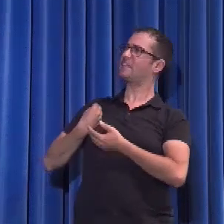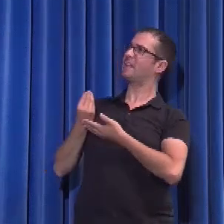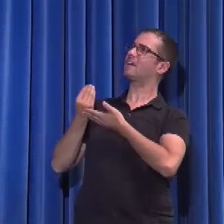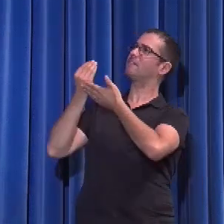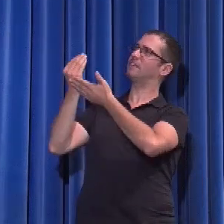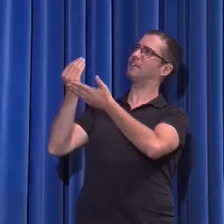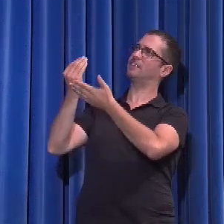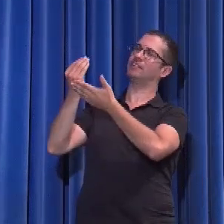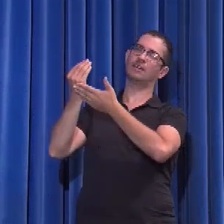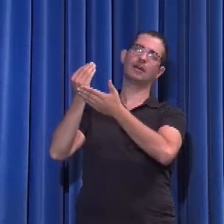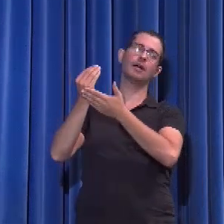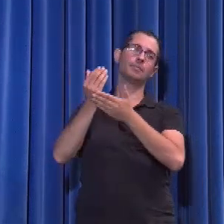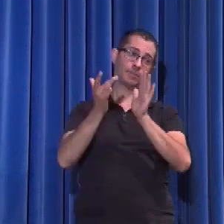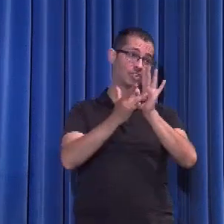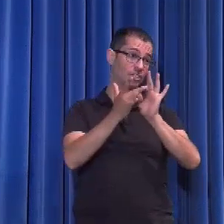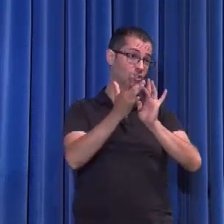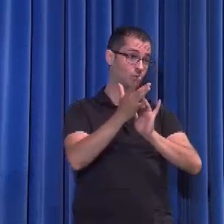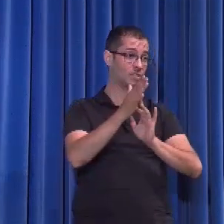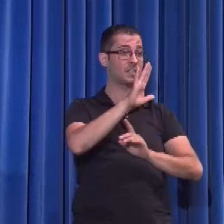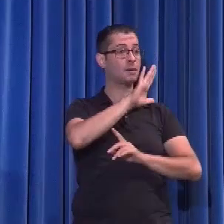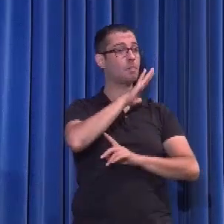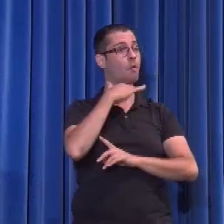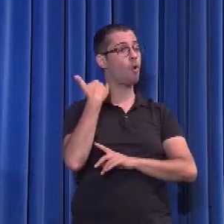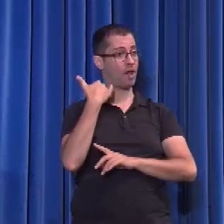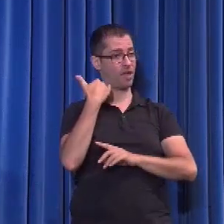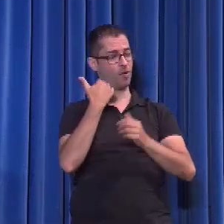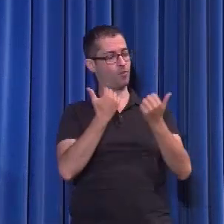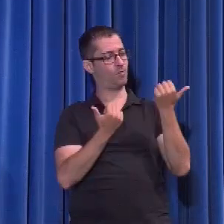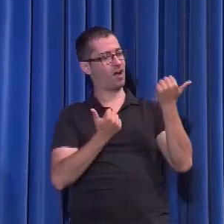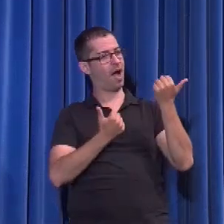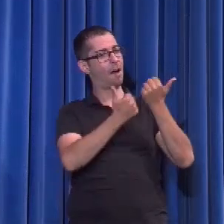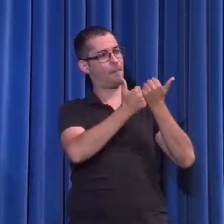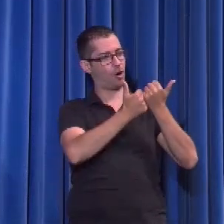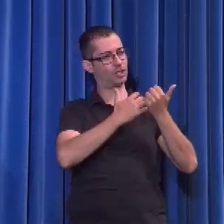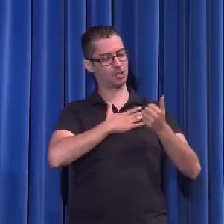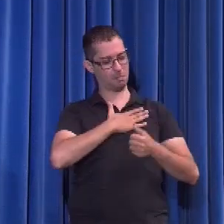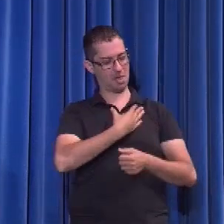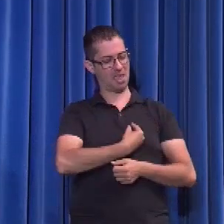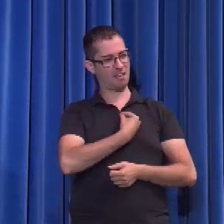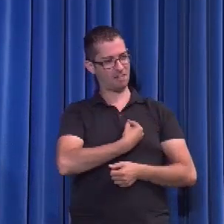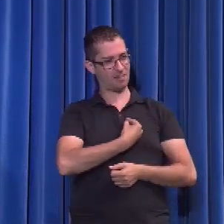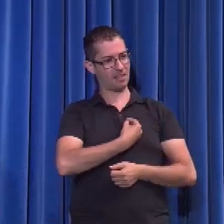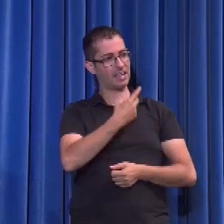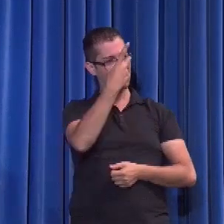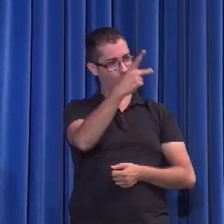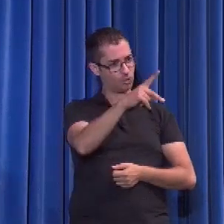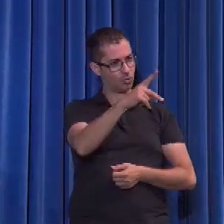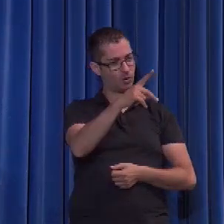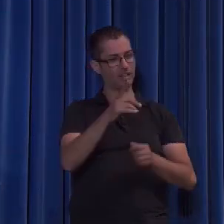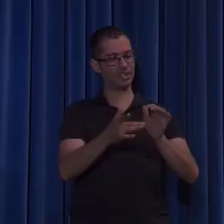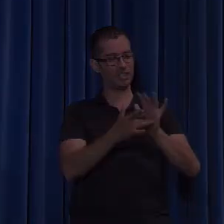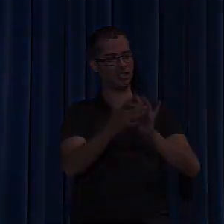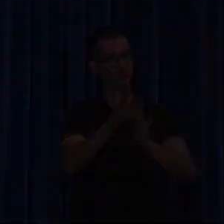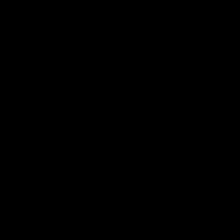morrer a morte minha e sua e ressuscitou para ser a nossa vida.